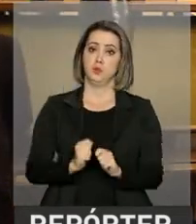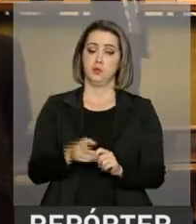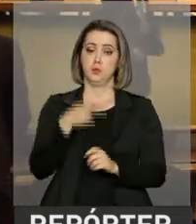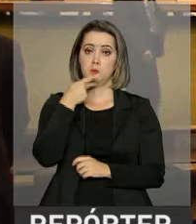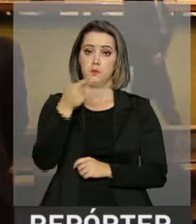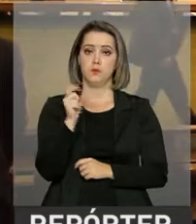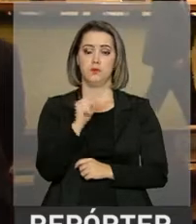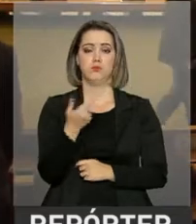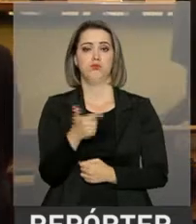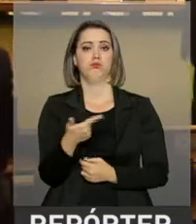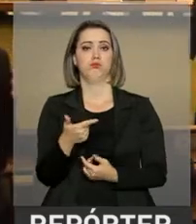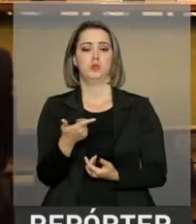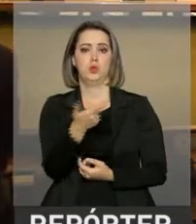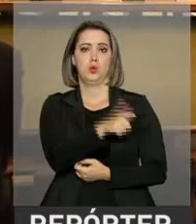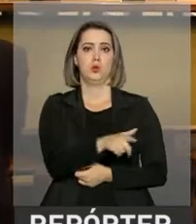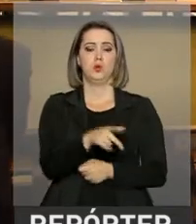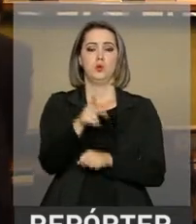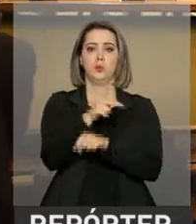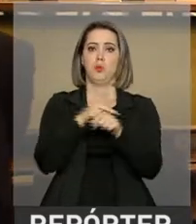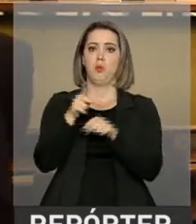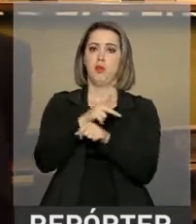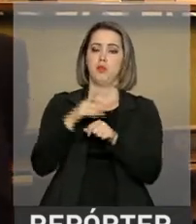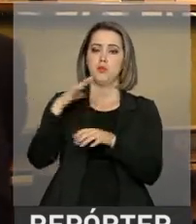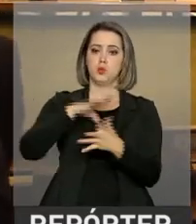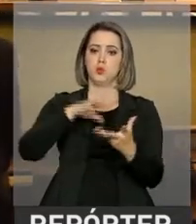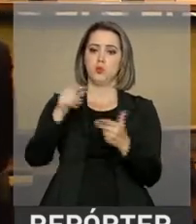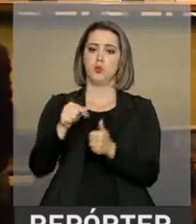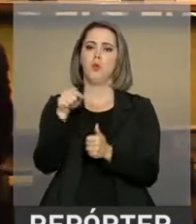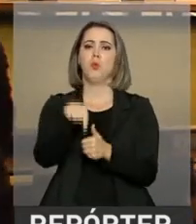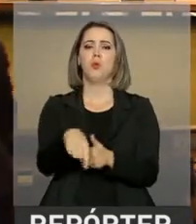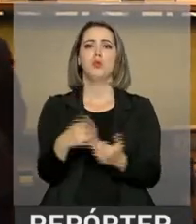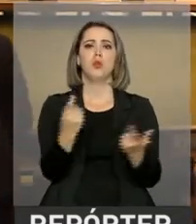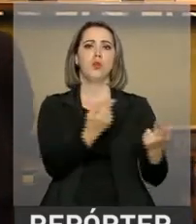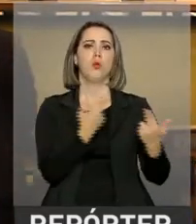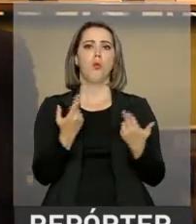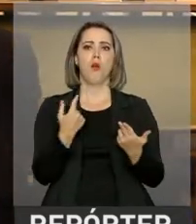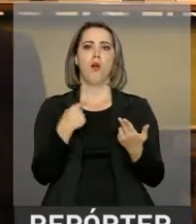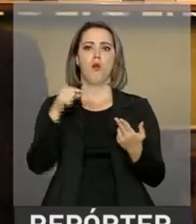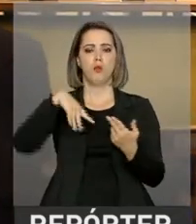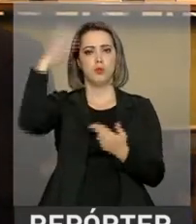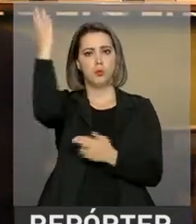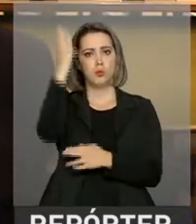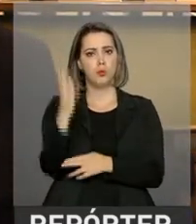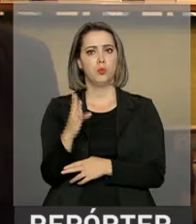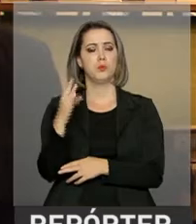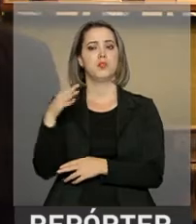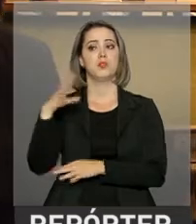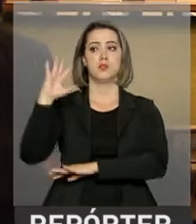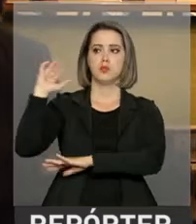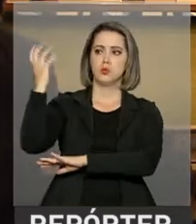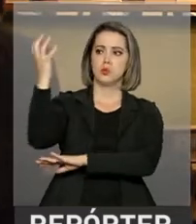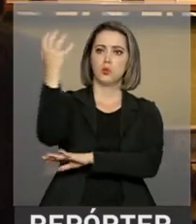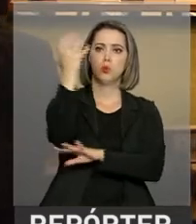dizer que nenhum país do mundo com esse grau de desenvolvimento tem preservado tanto as florestas tropicais como nós.